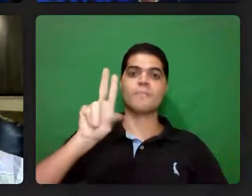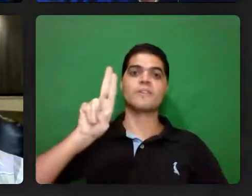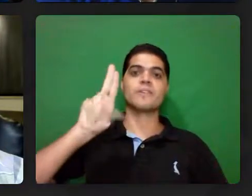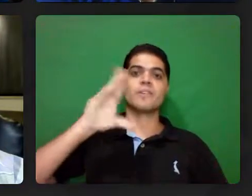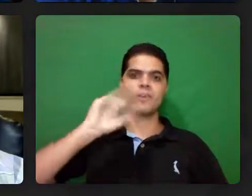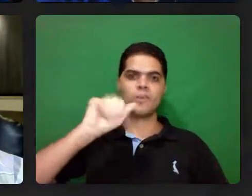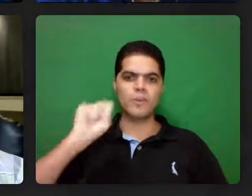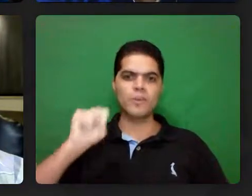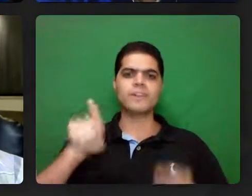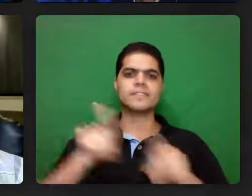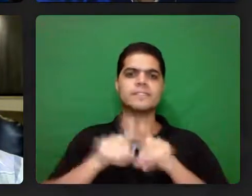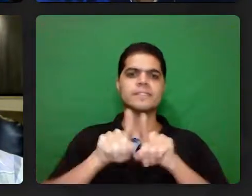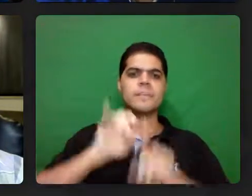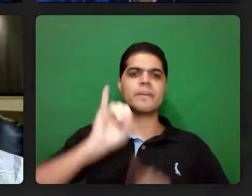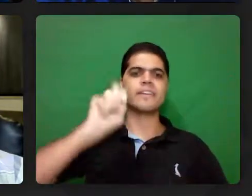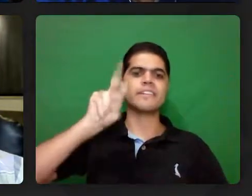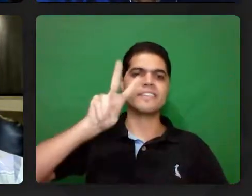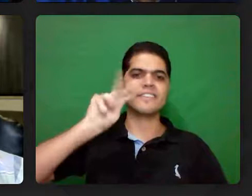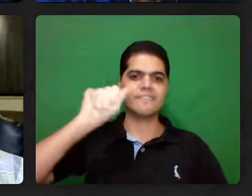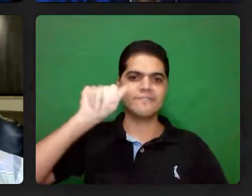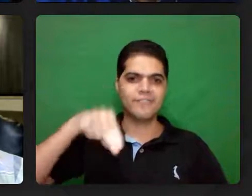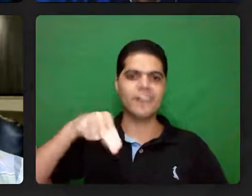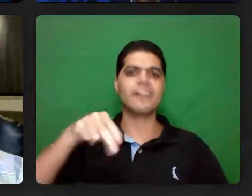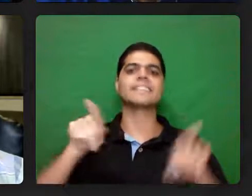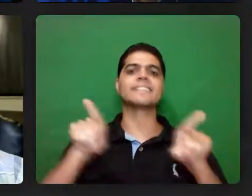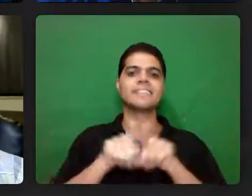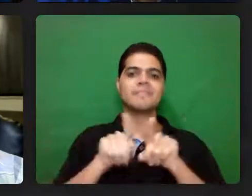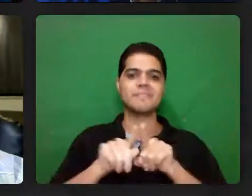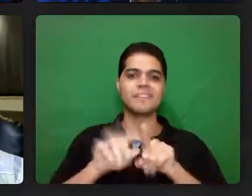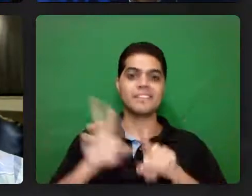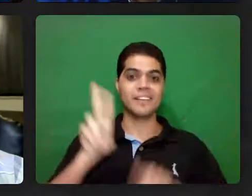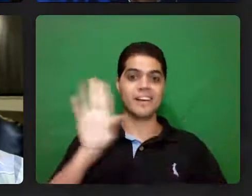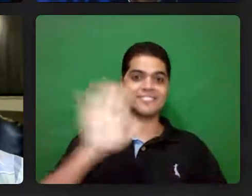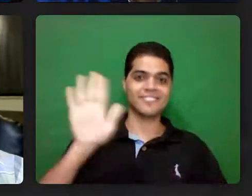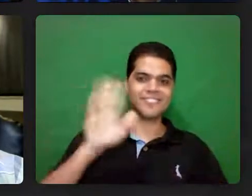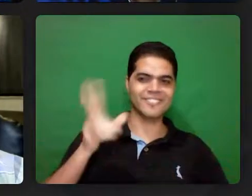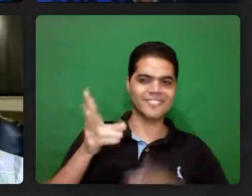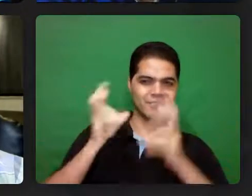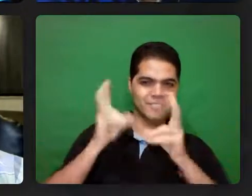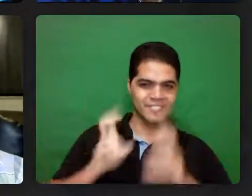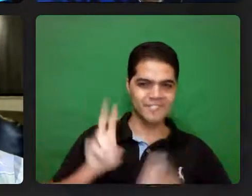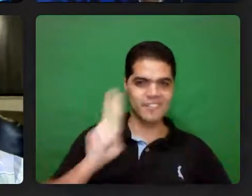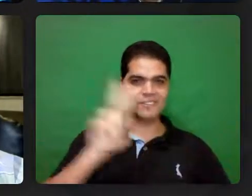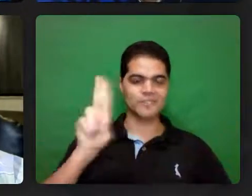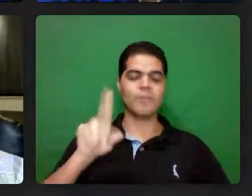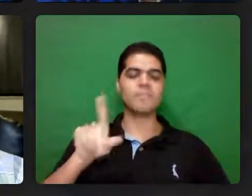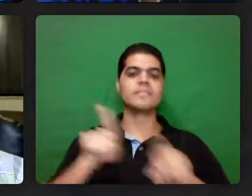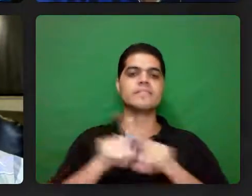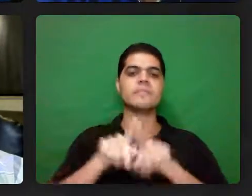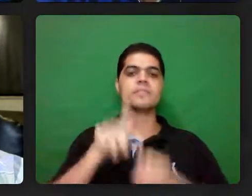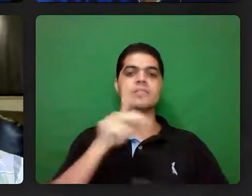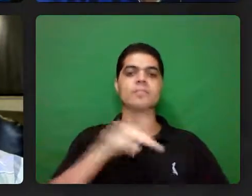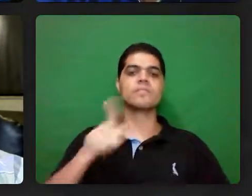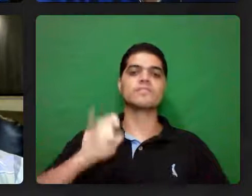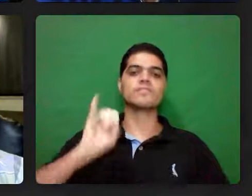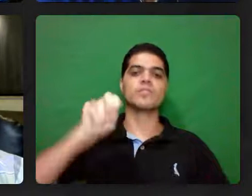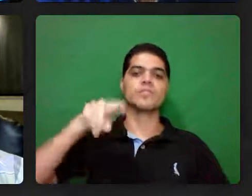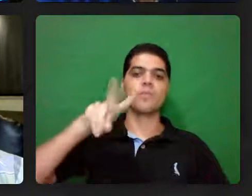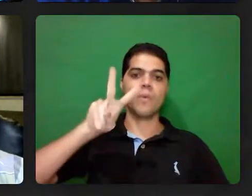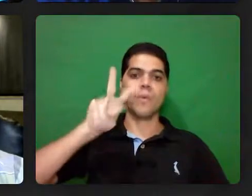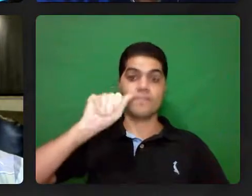professor Ivan Pereira, do IF Baiano Uruçuca. Dá tchauzinho aí para eles saberem quem é quem. Professor Ivan Pereira também representando aí o movimento